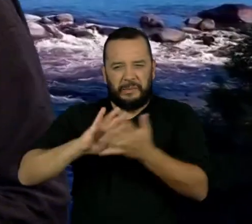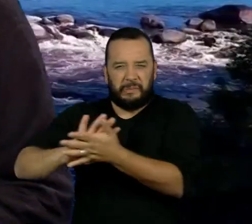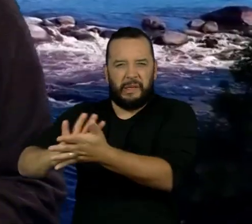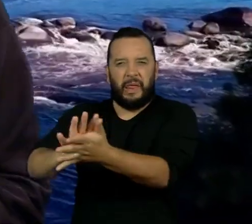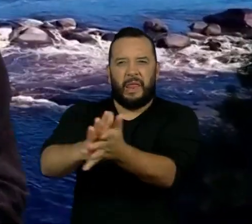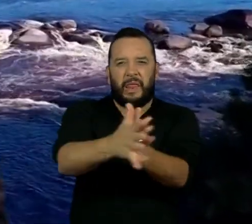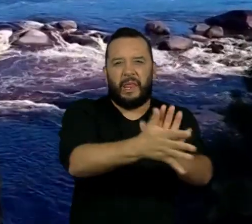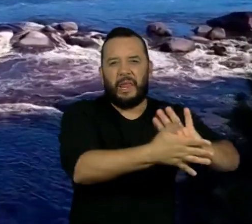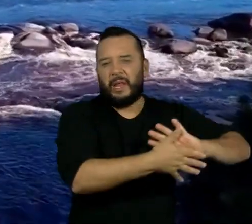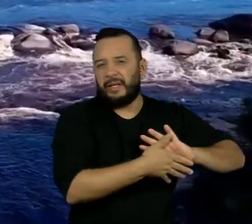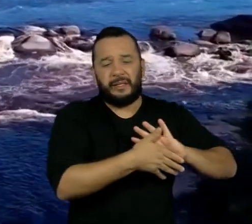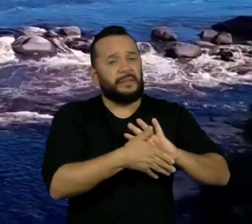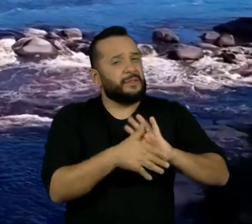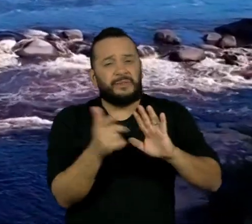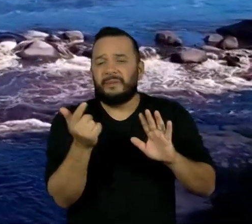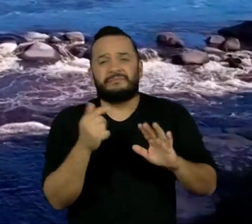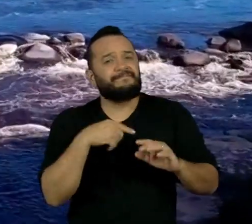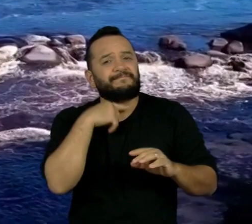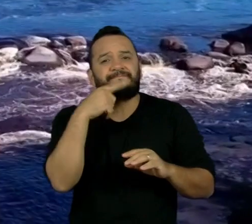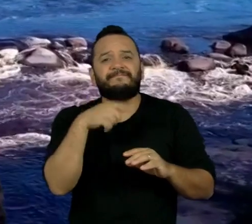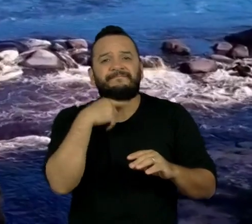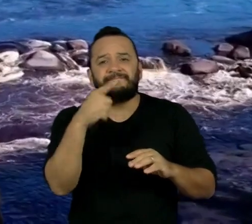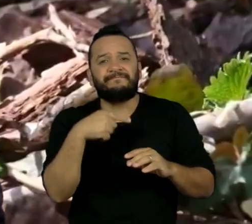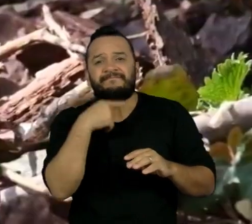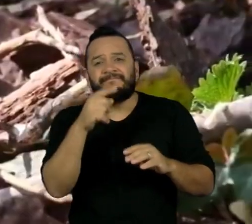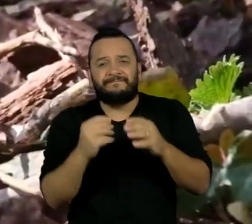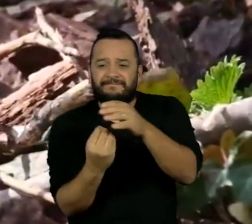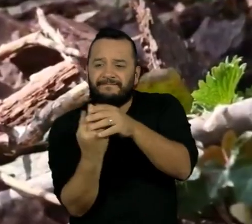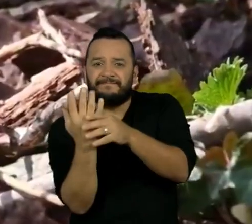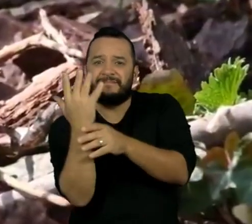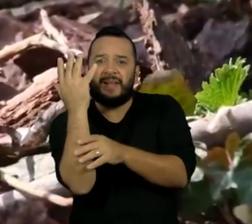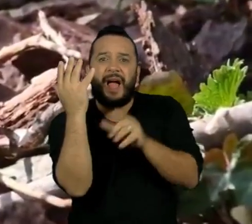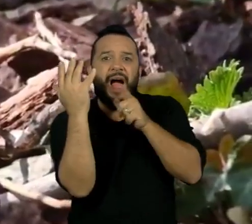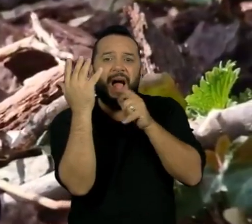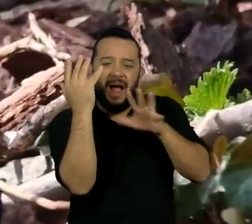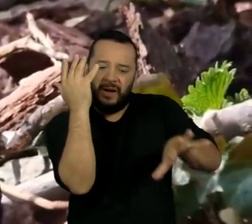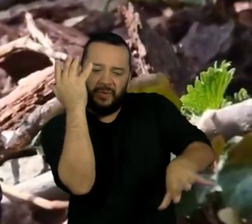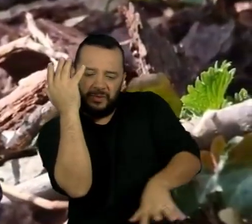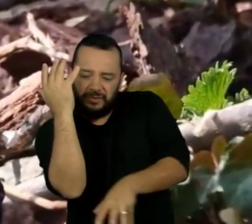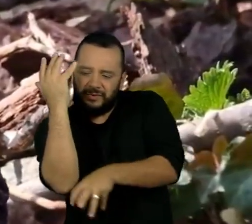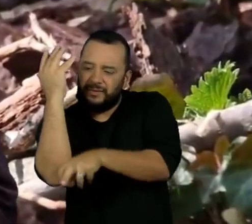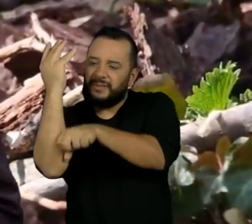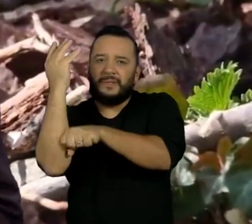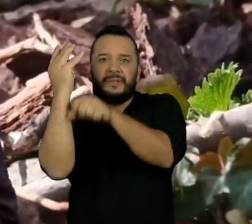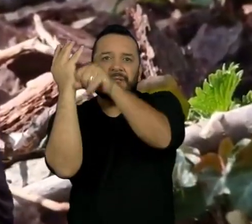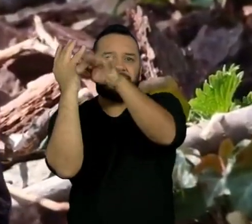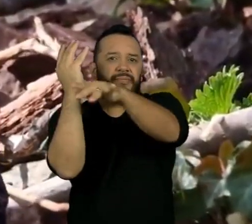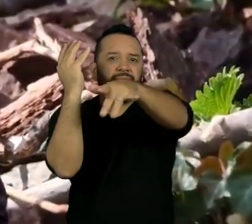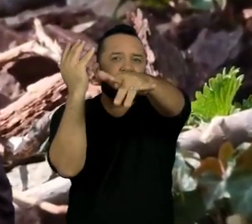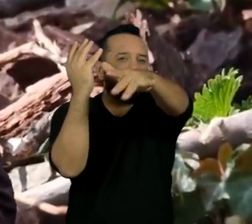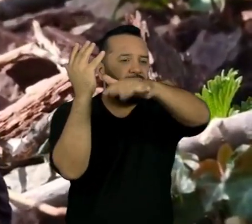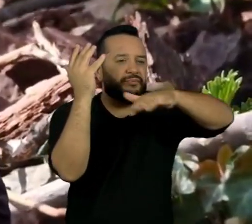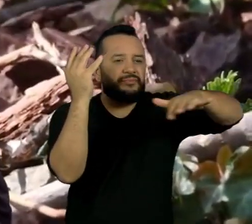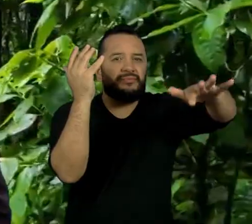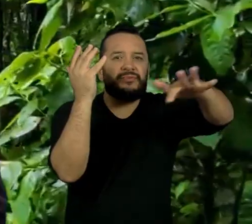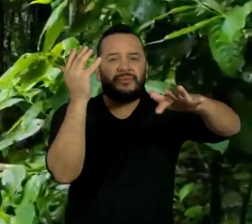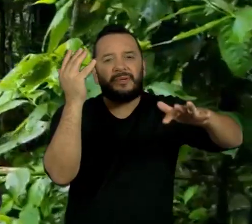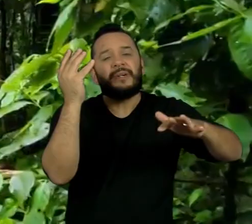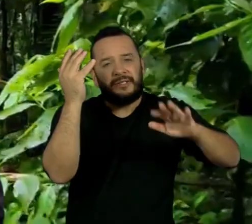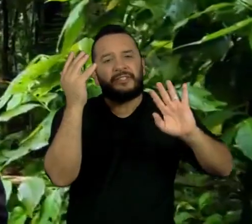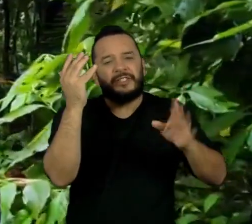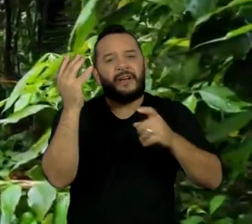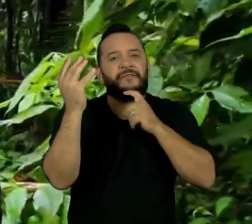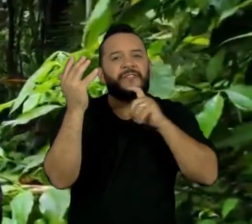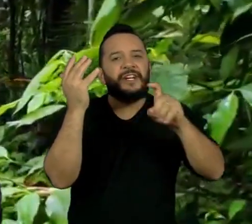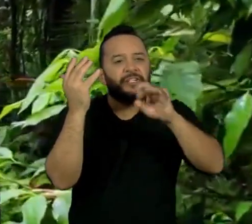irreversíveis. Ela não consegue mais reciclar água, garantir a vida das espécies vegetais e animais,